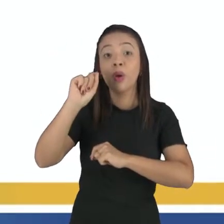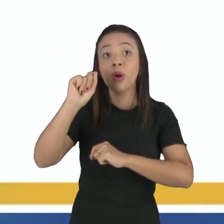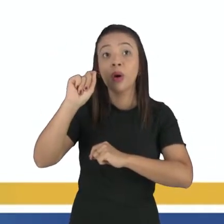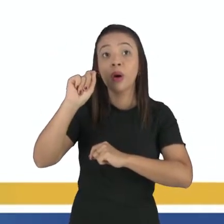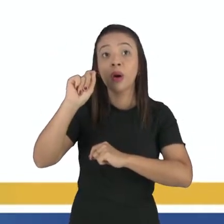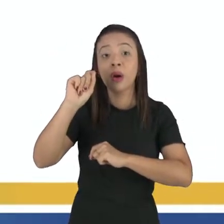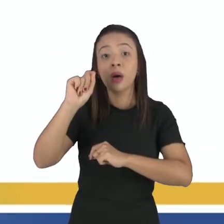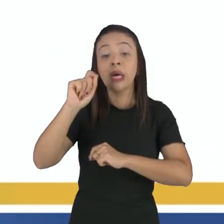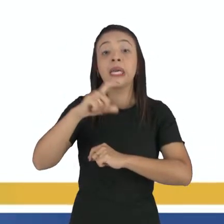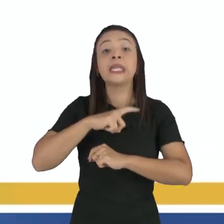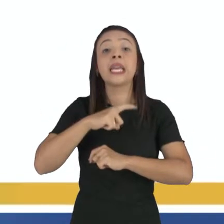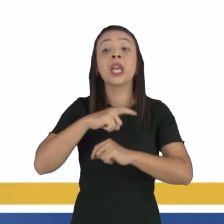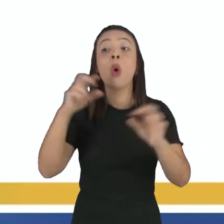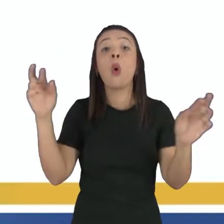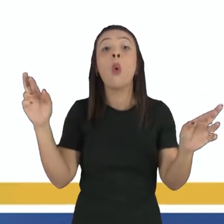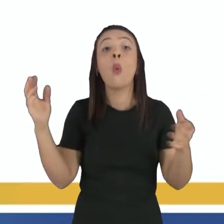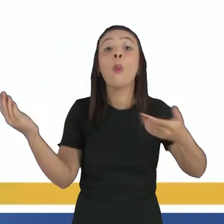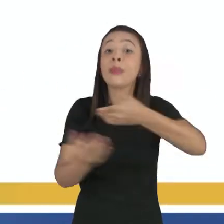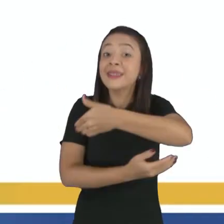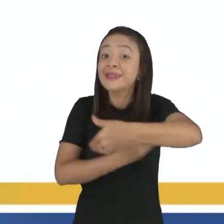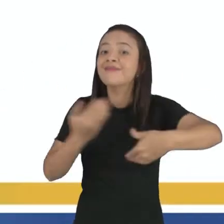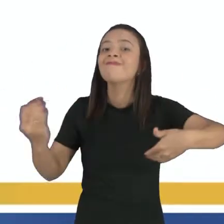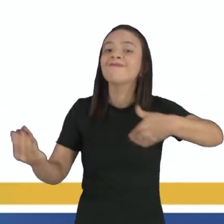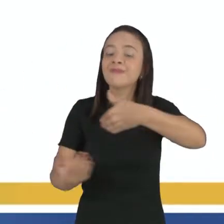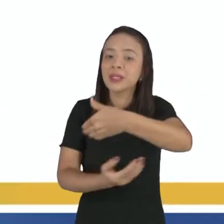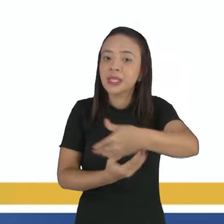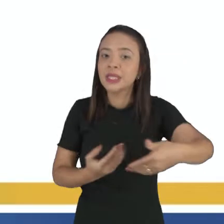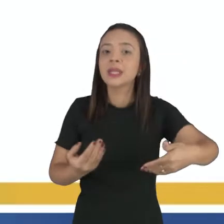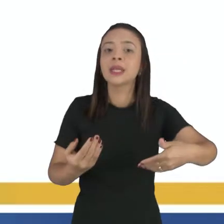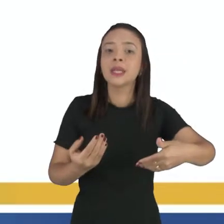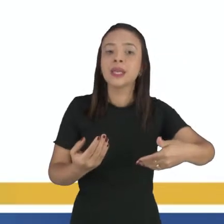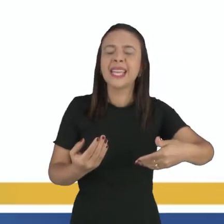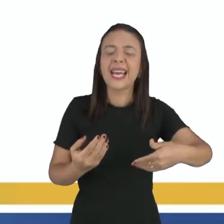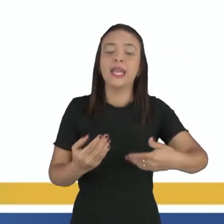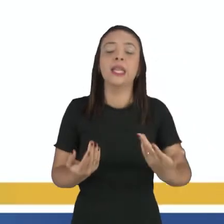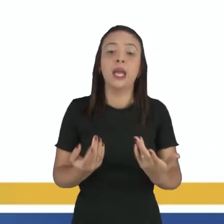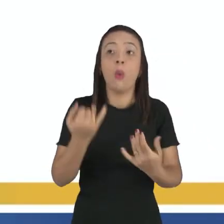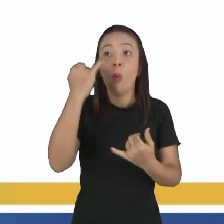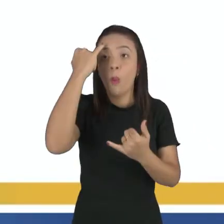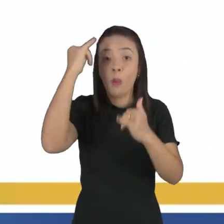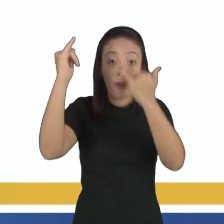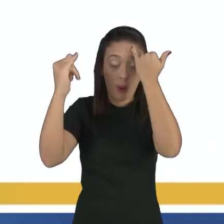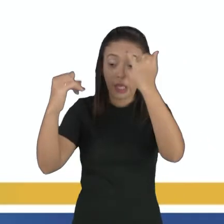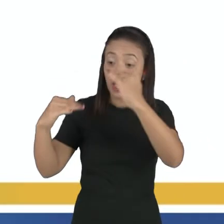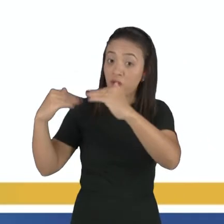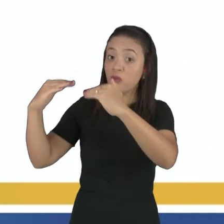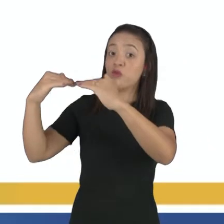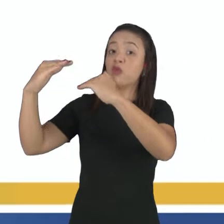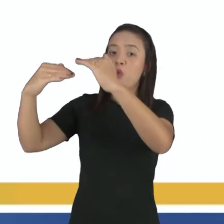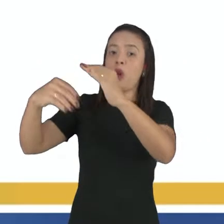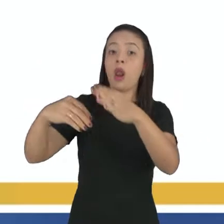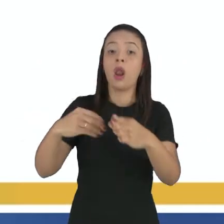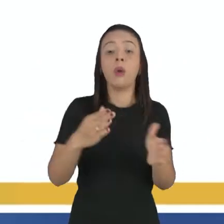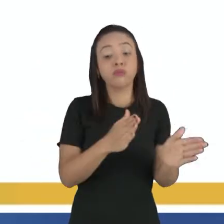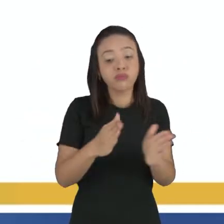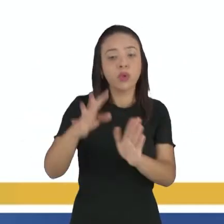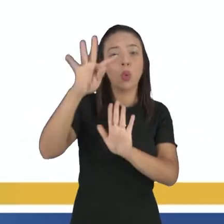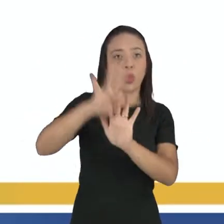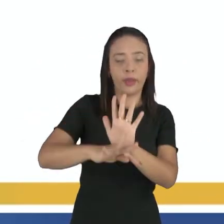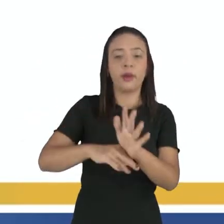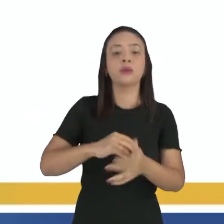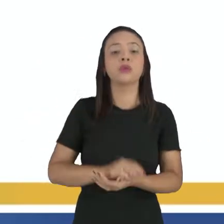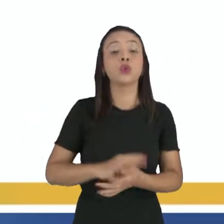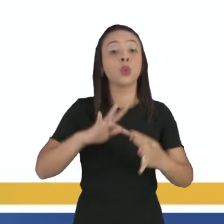apresentada de maneira relacionada ou seja dentro de uma progressão de ideias tá bom E